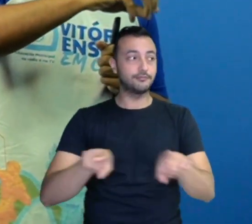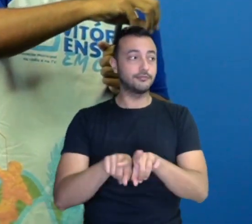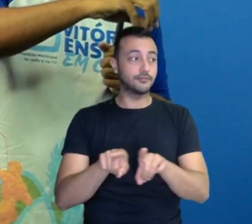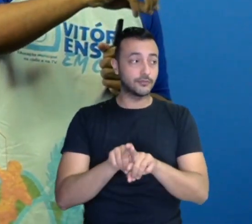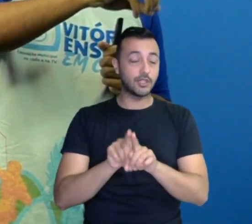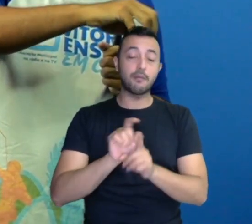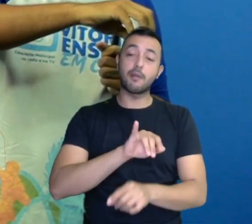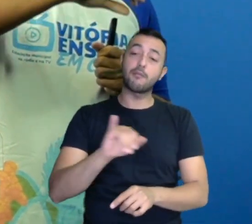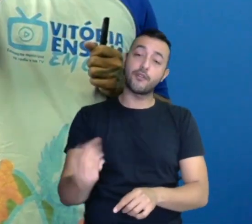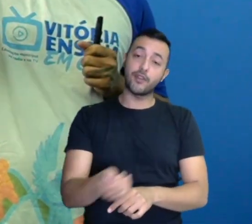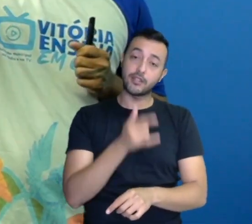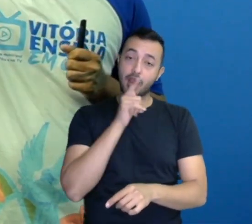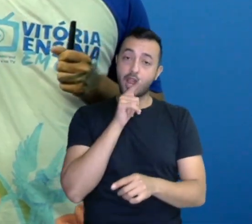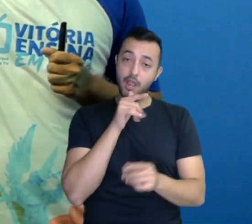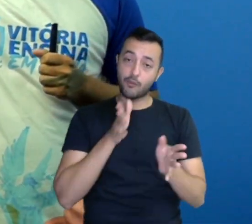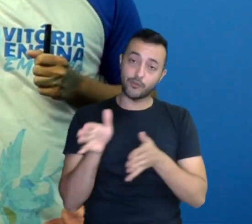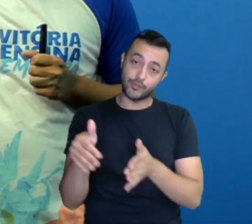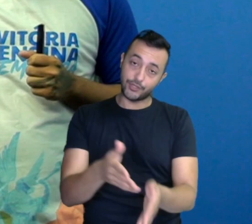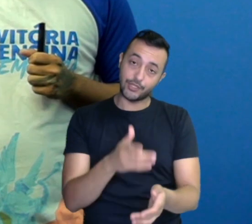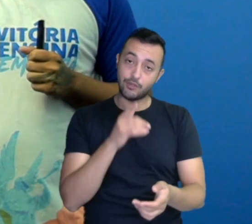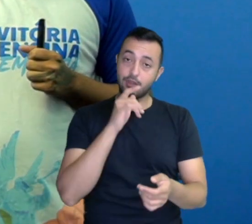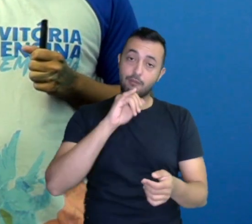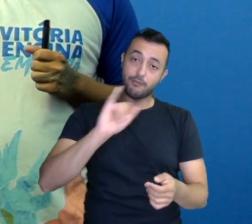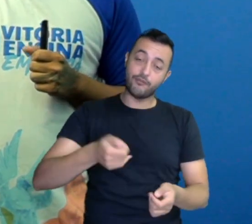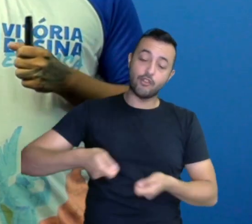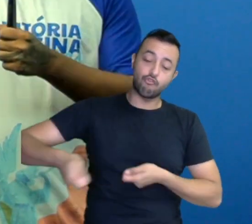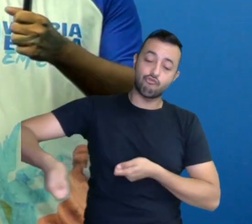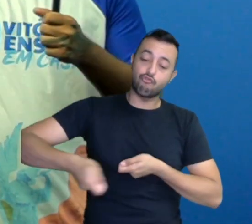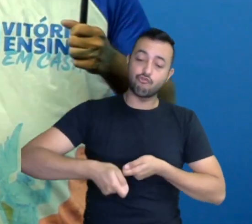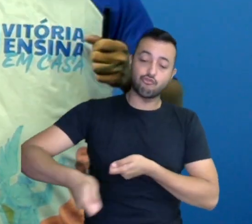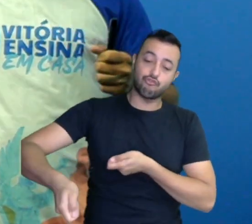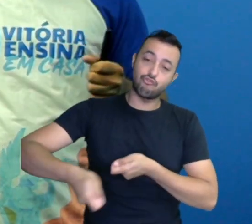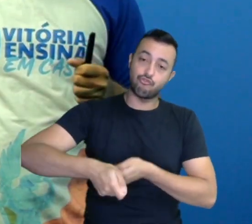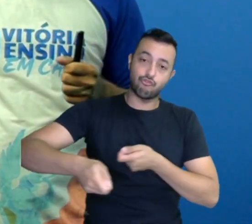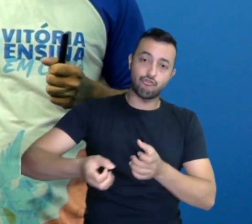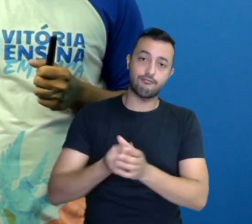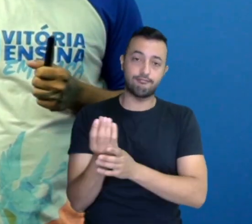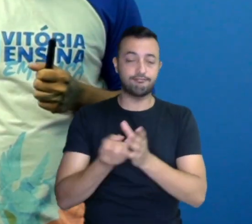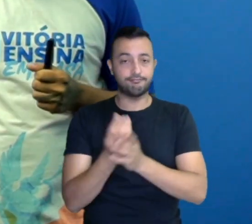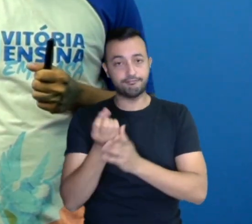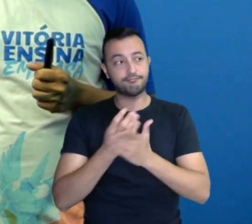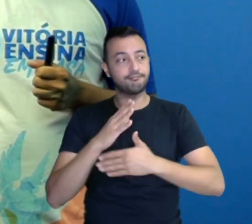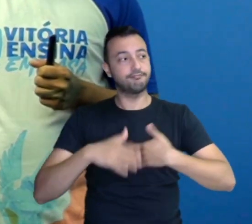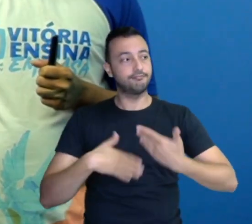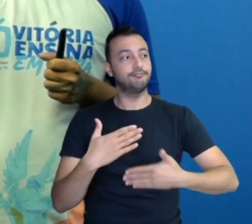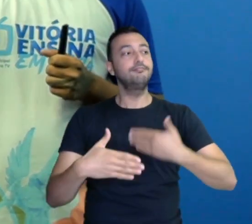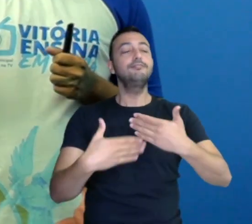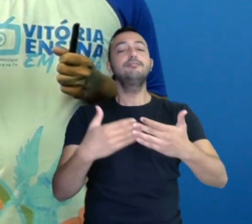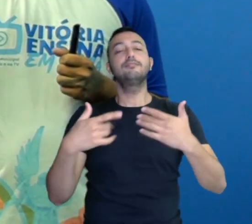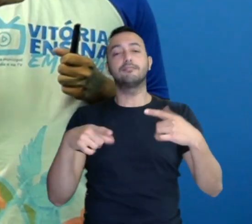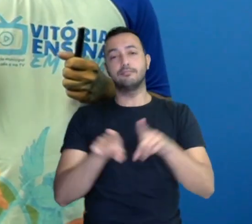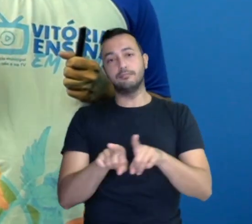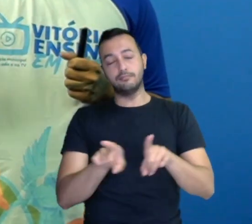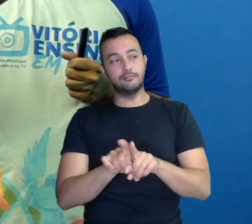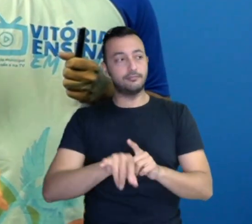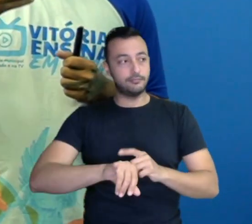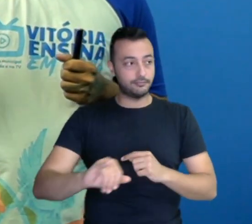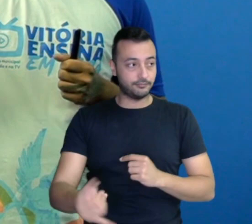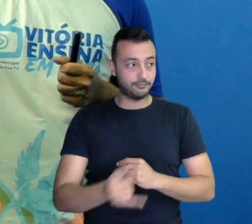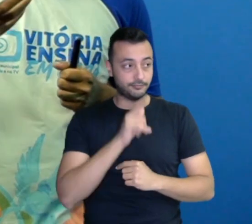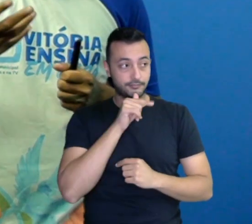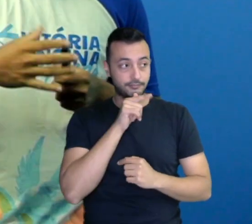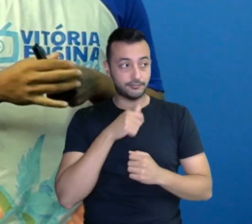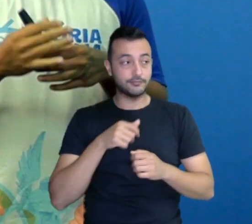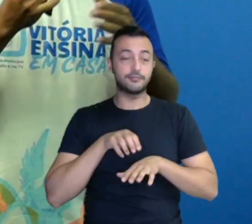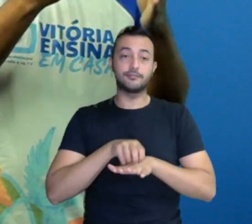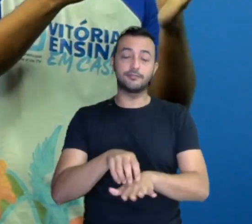eles aproveitavam a água do rio para a irrigação das plantações em que eles desenvolviam, né? E também aproveitavam essas águas para